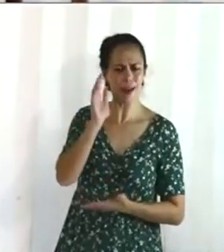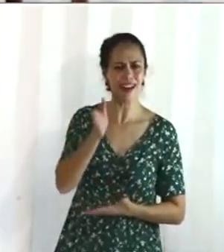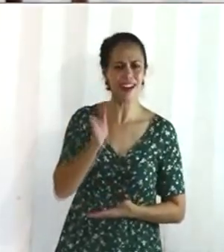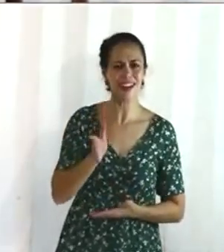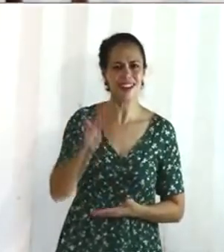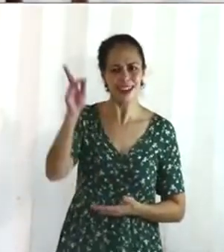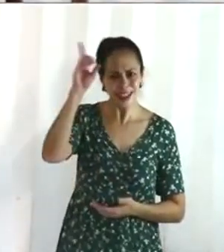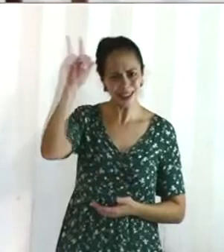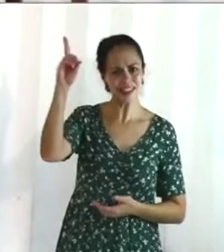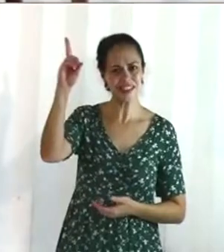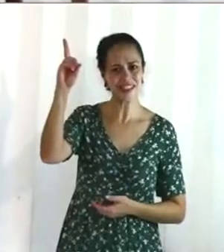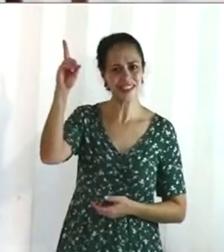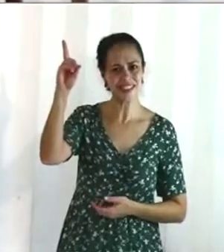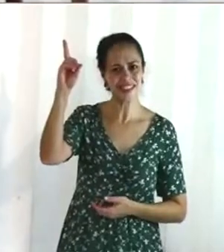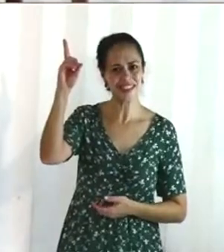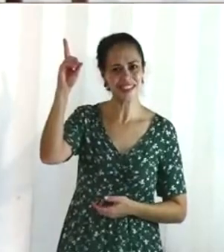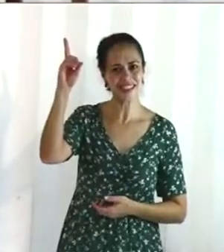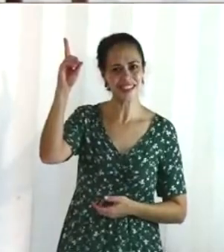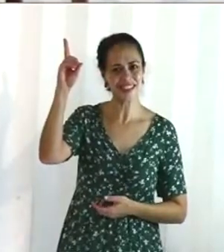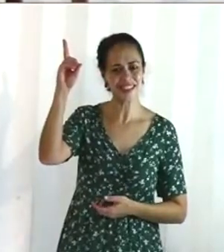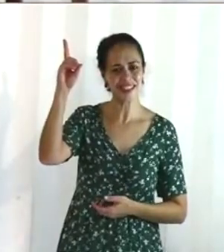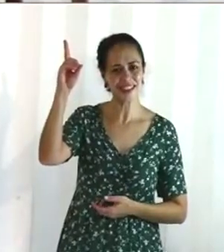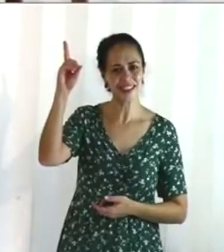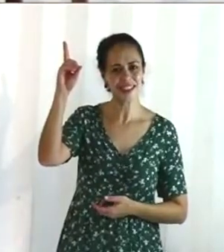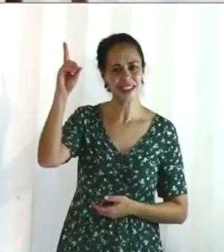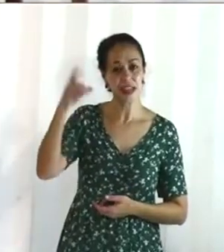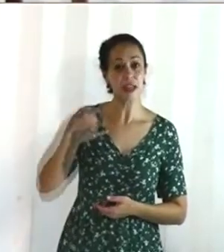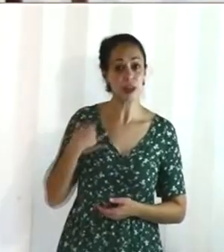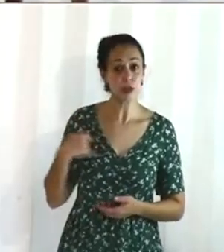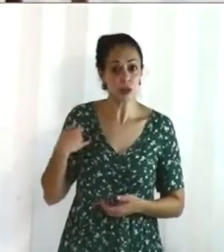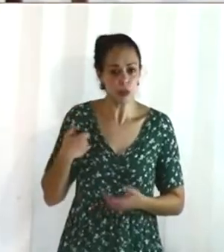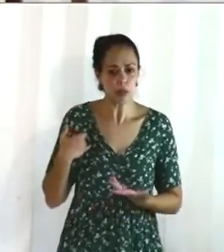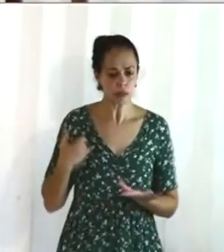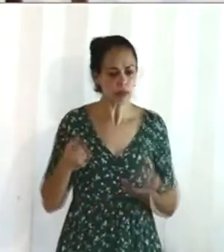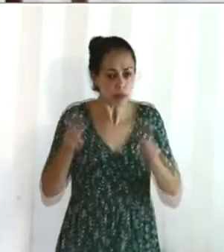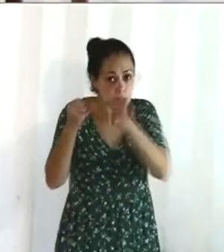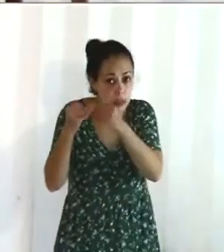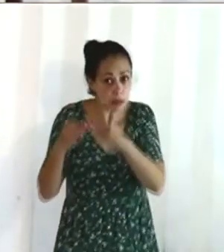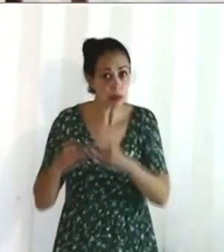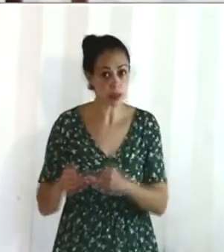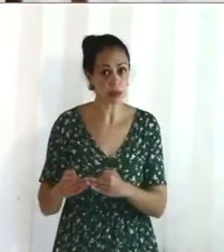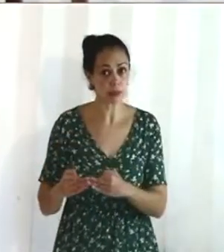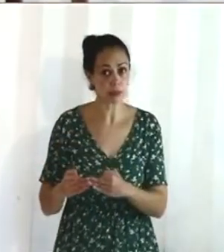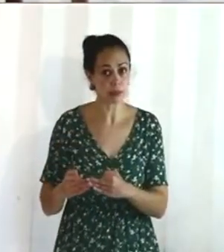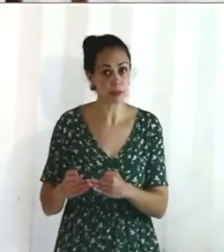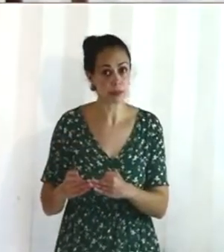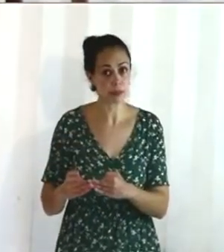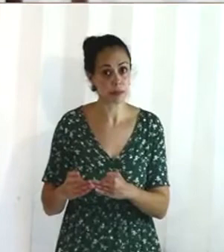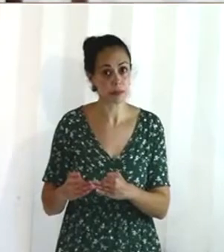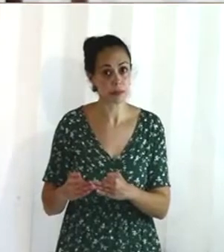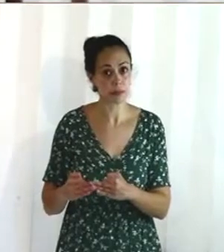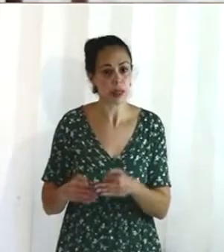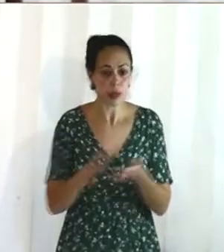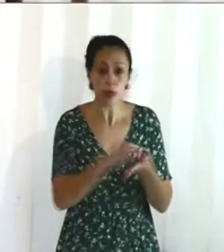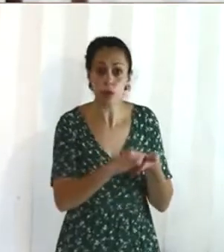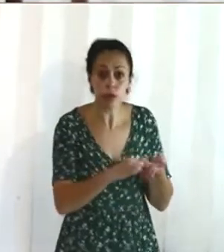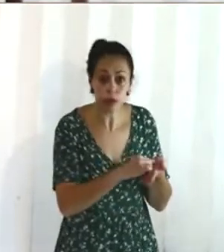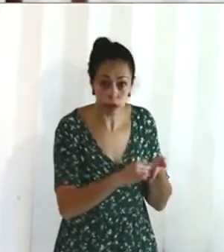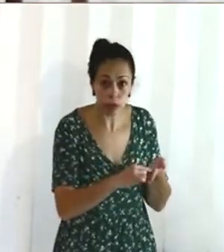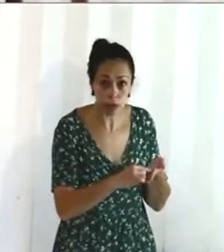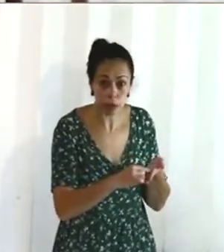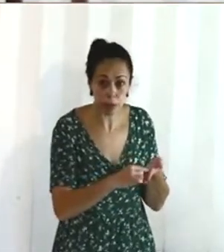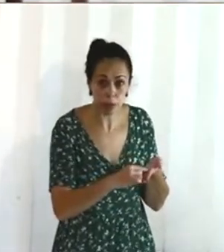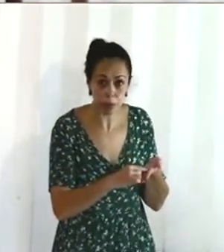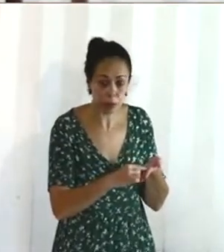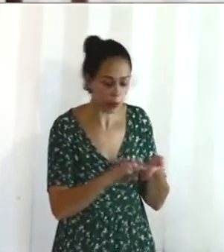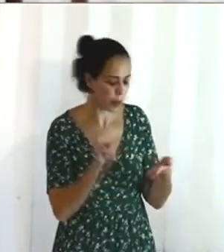dizer, do versículo 3, para que vos igualmente mantenhais comunhão conosco. Ora,